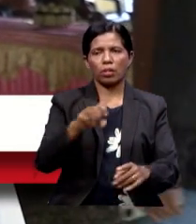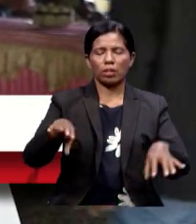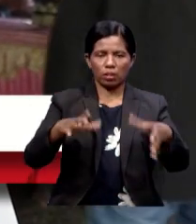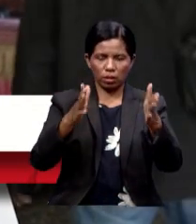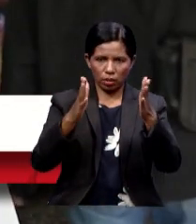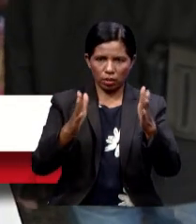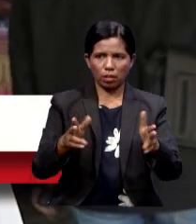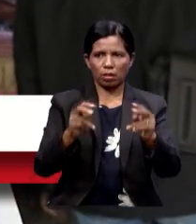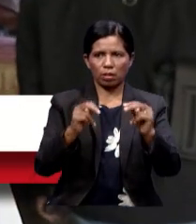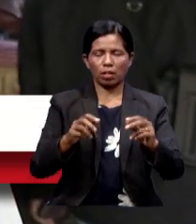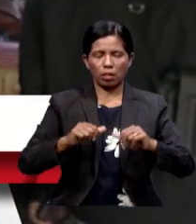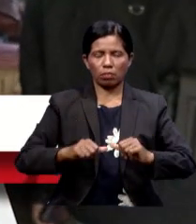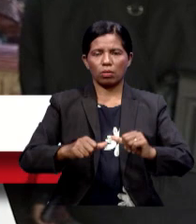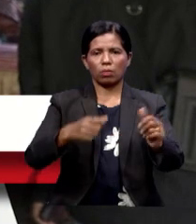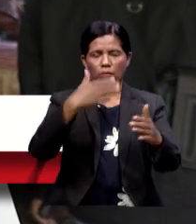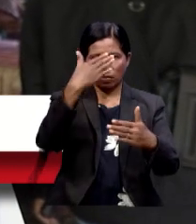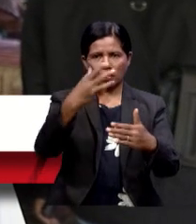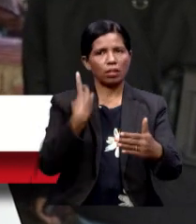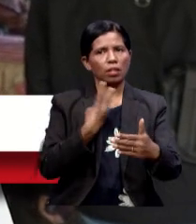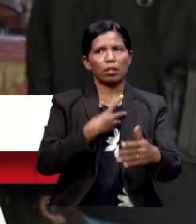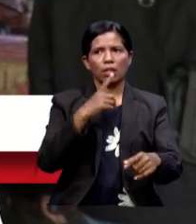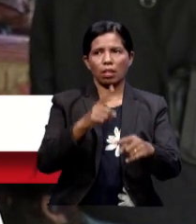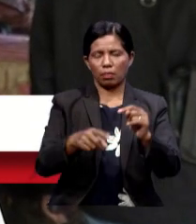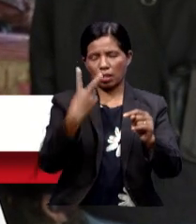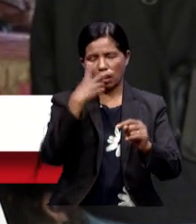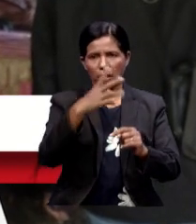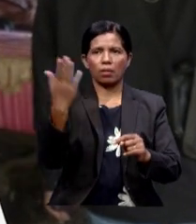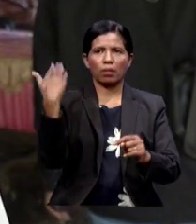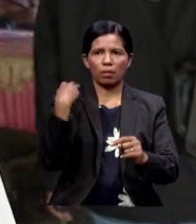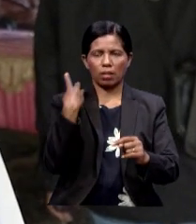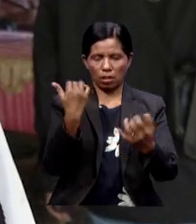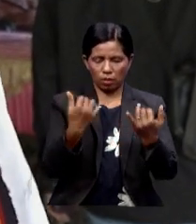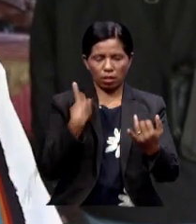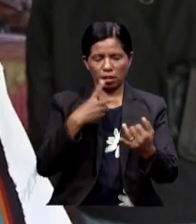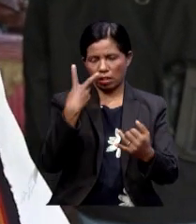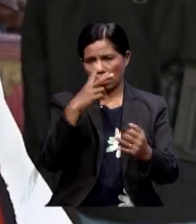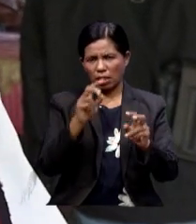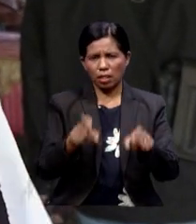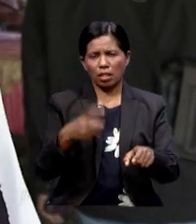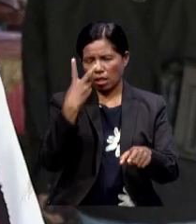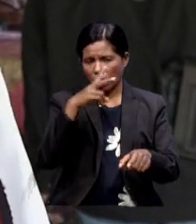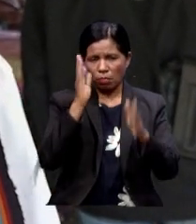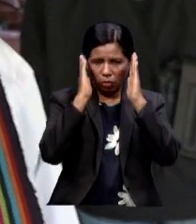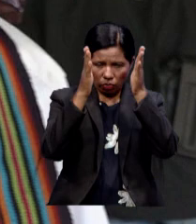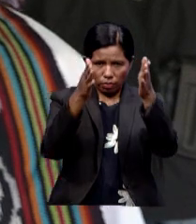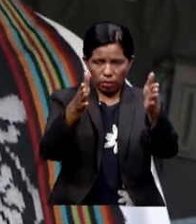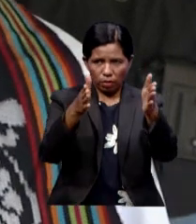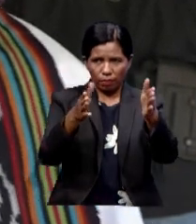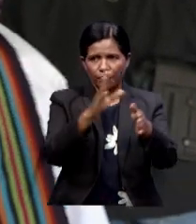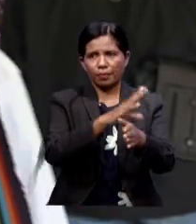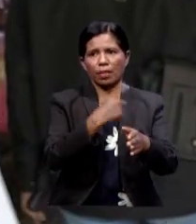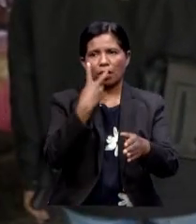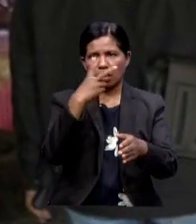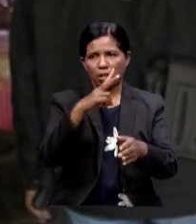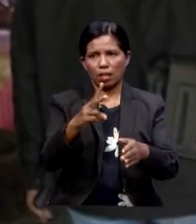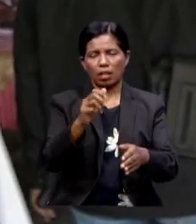Topo Ronis, tem que ir lá o Bauin. Daí trabalha a firma Koto. Agora tem que ser Bauin também, Hanesan. Amu daspak ni la tama